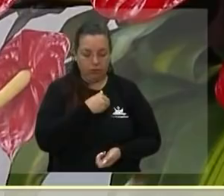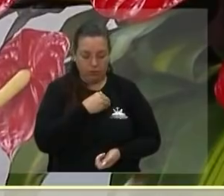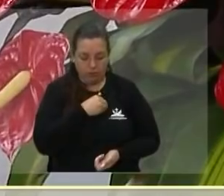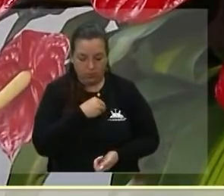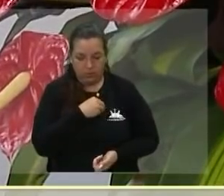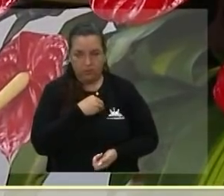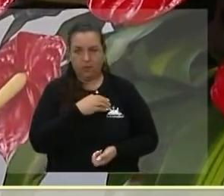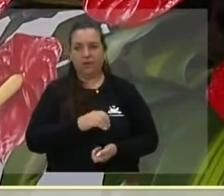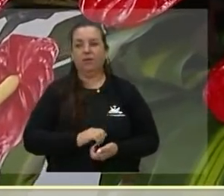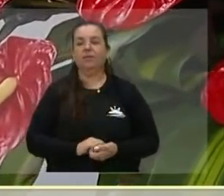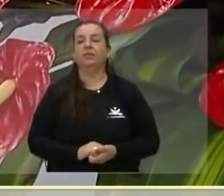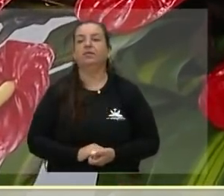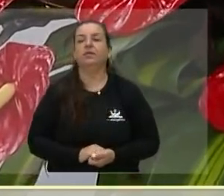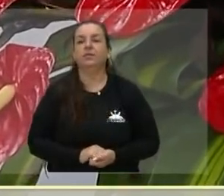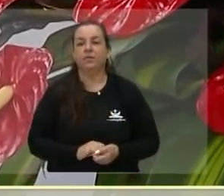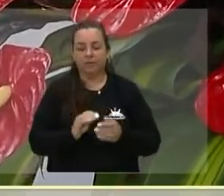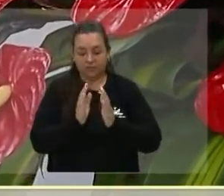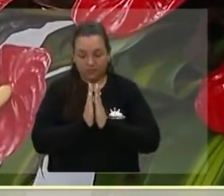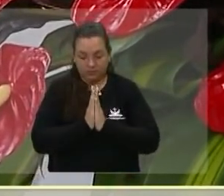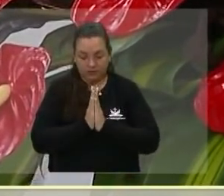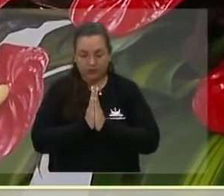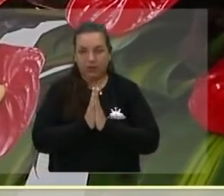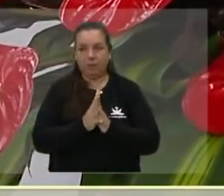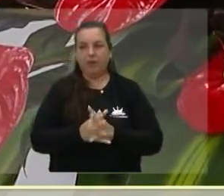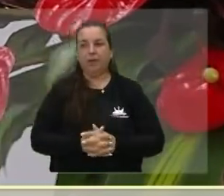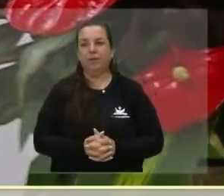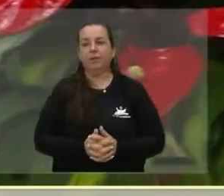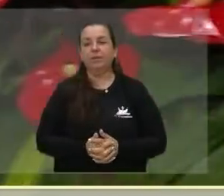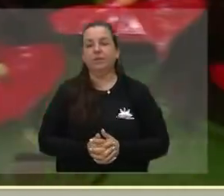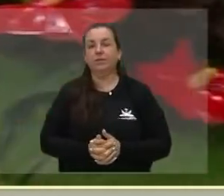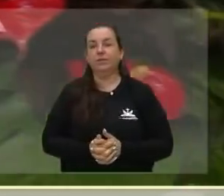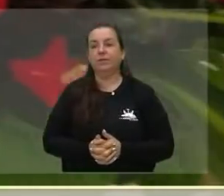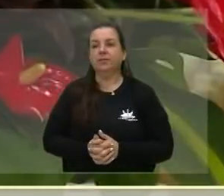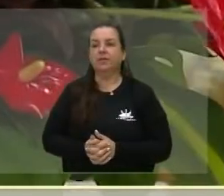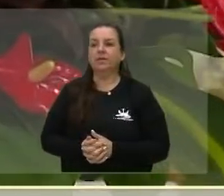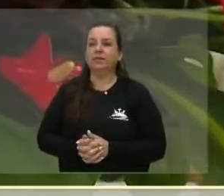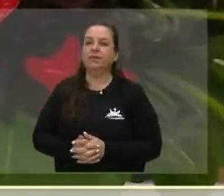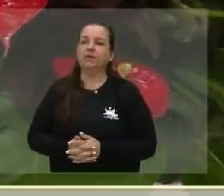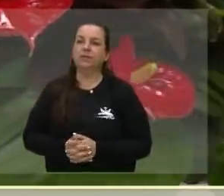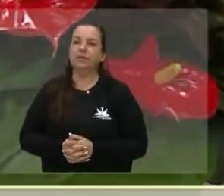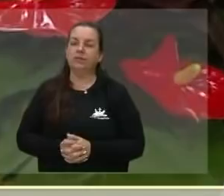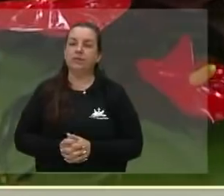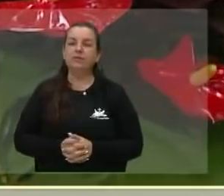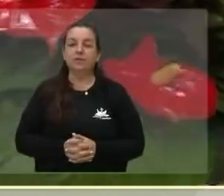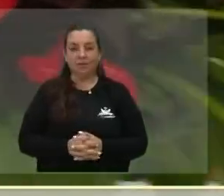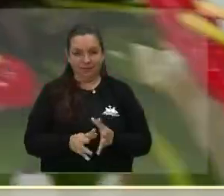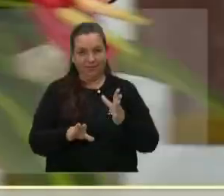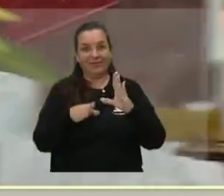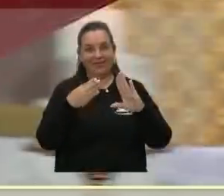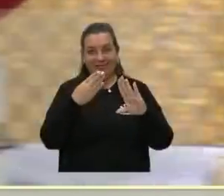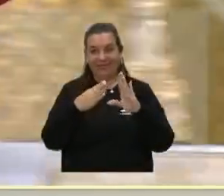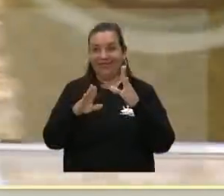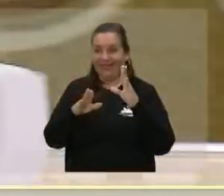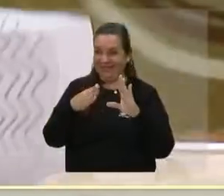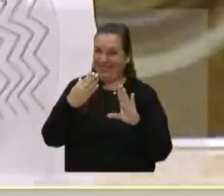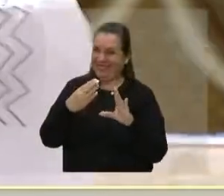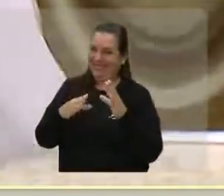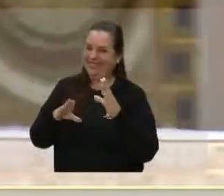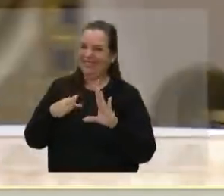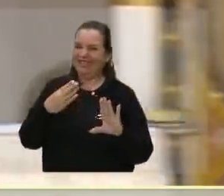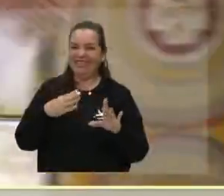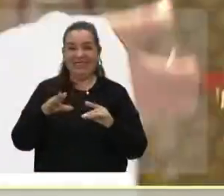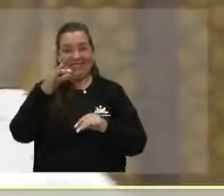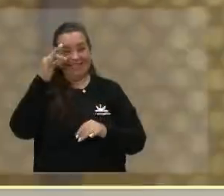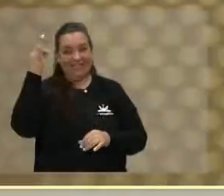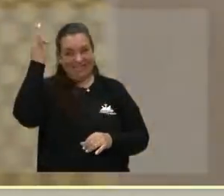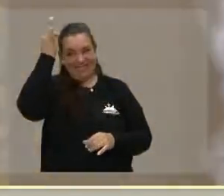perdoe os nossos pecados amém música tava espírito santo vai com autoridade